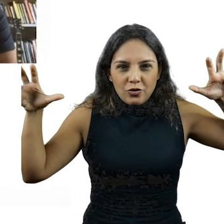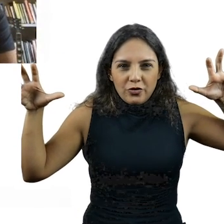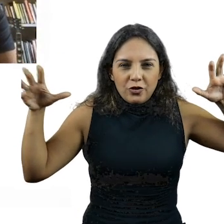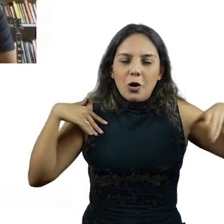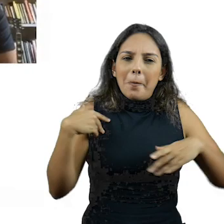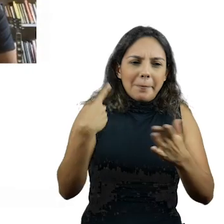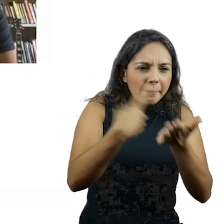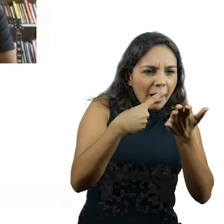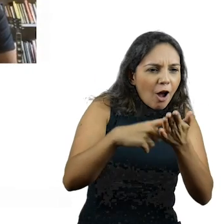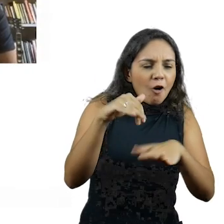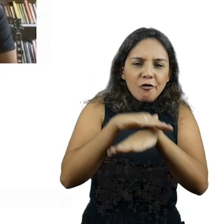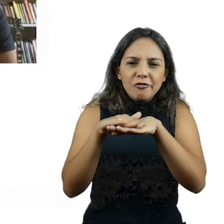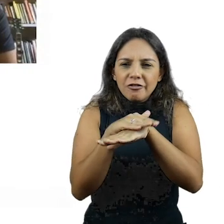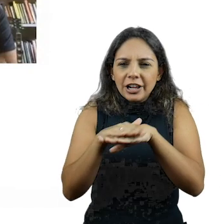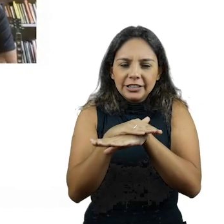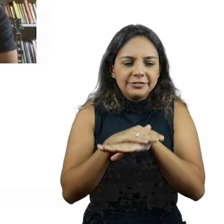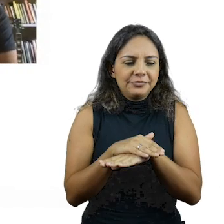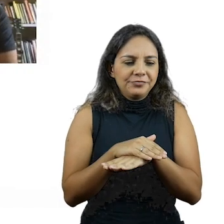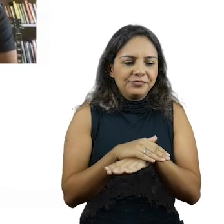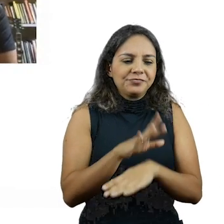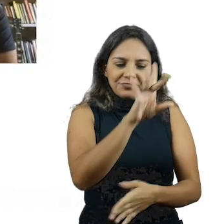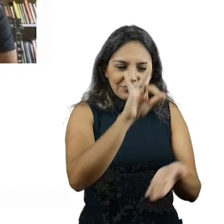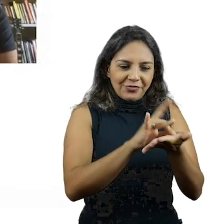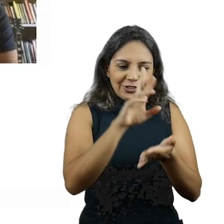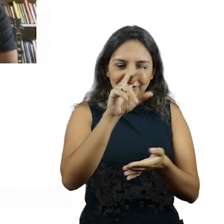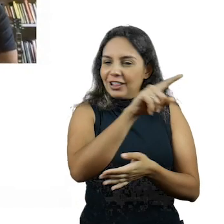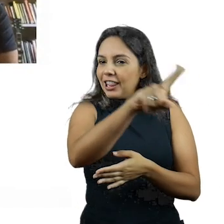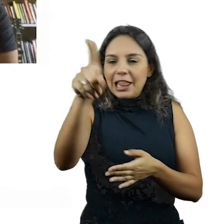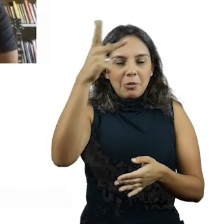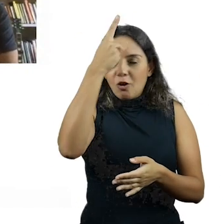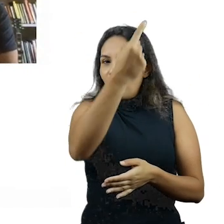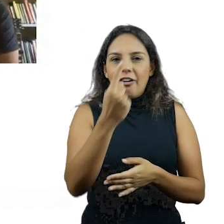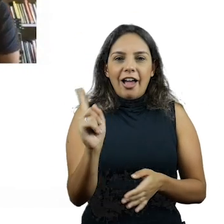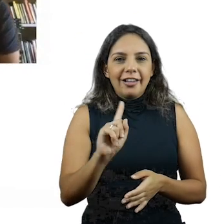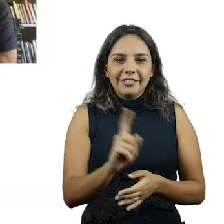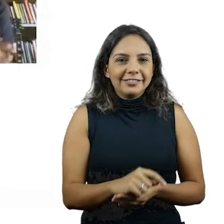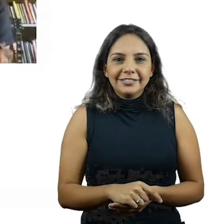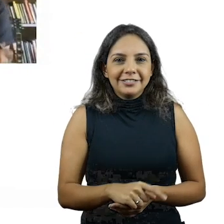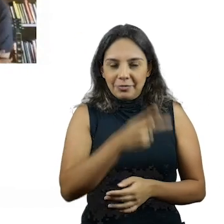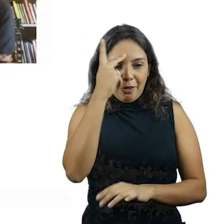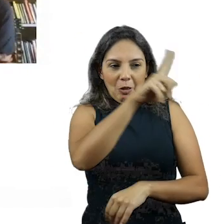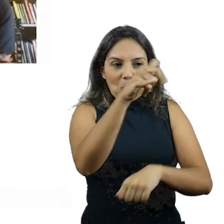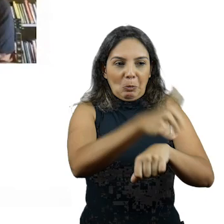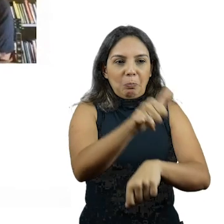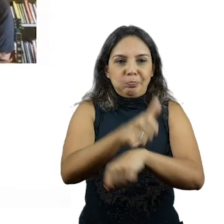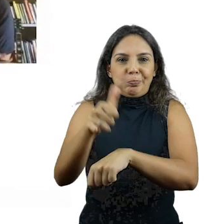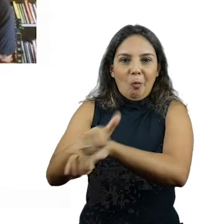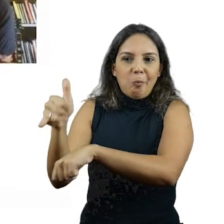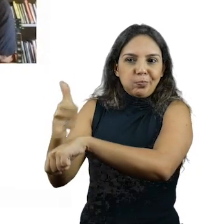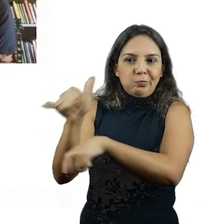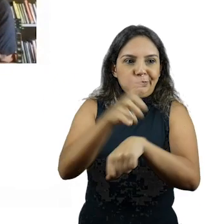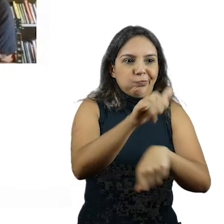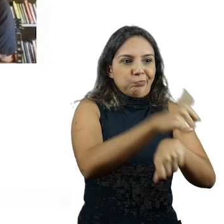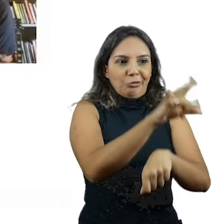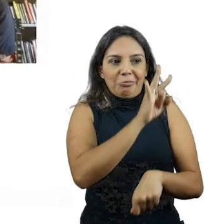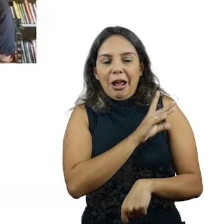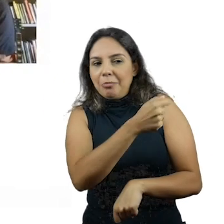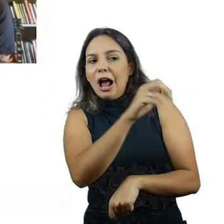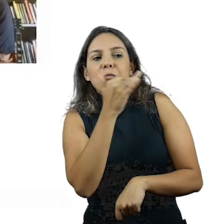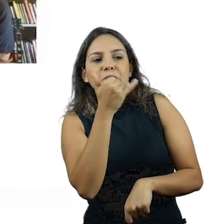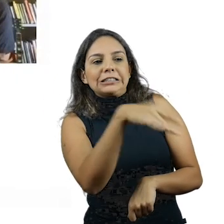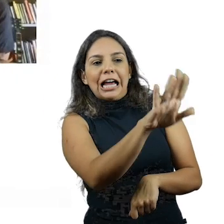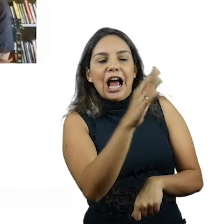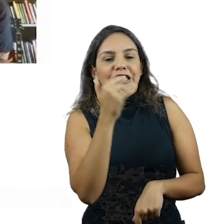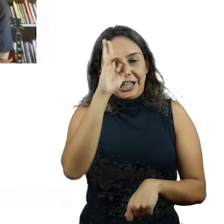marco, converso, pronto. Não é, Rodrigo? Na hora não vai um. Na hora todo mundo vai, o dia que é? Tá bom, tem que almoçar, tem que